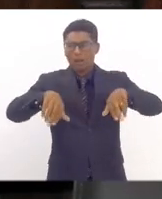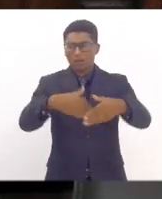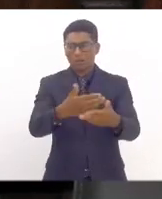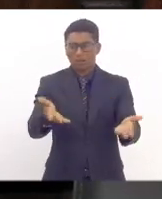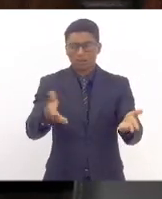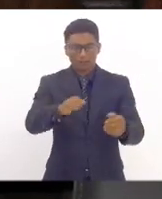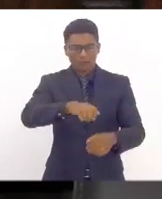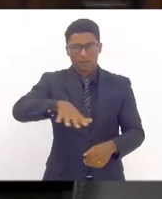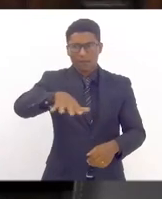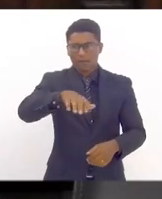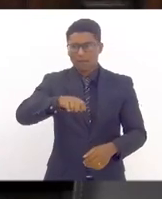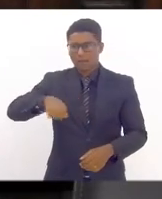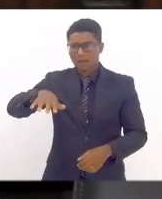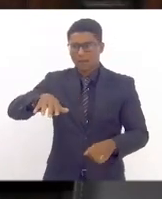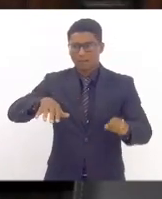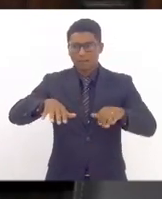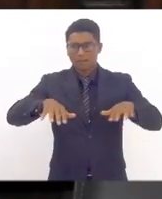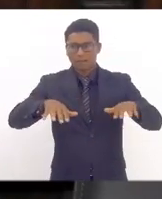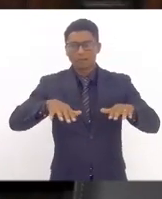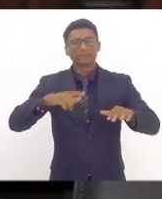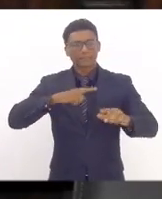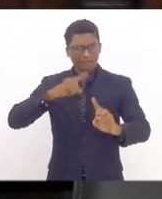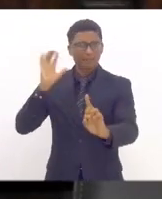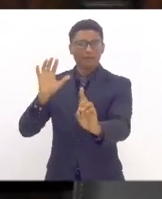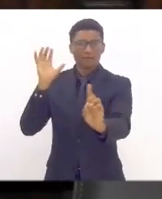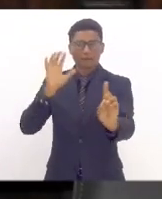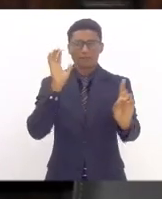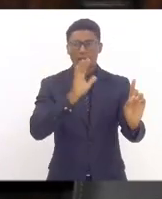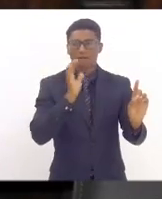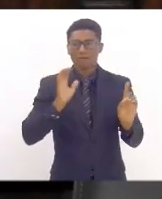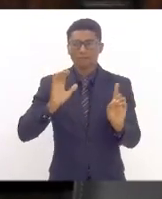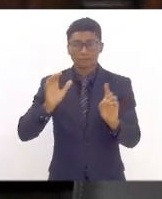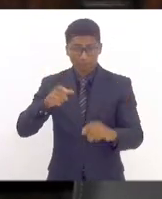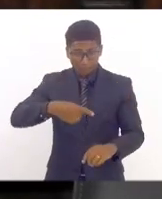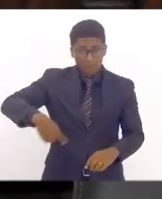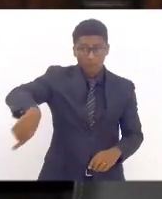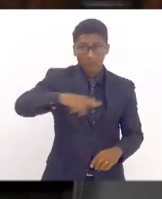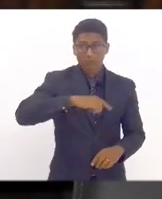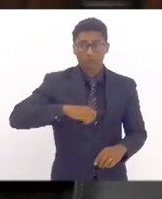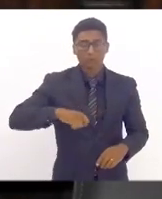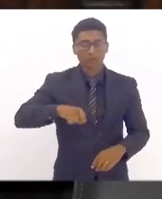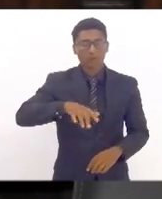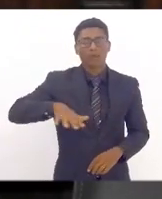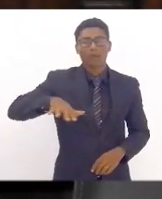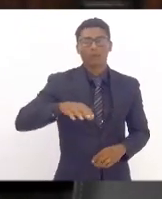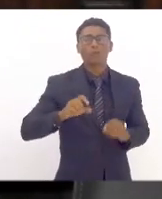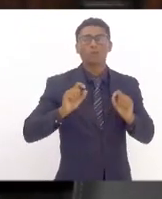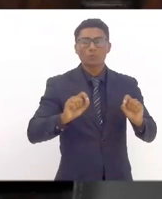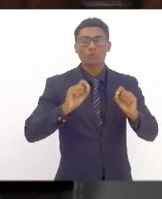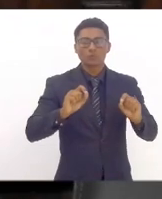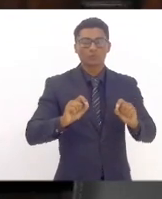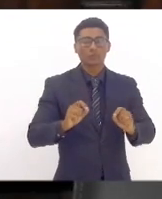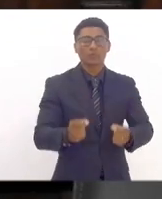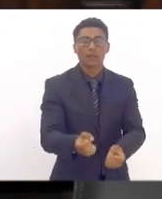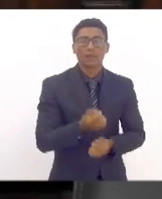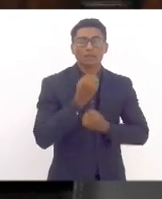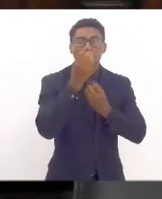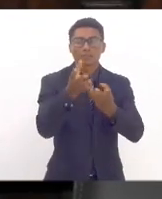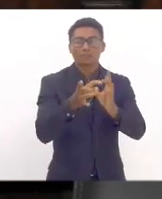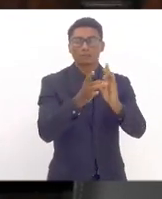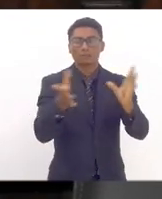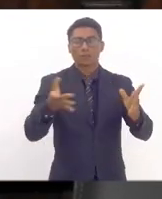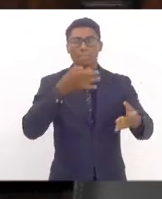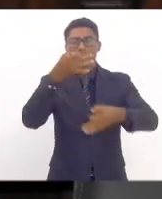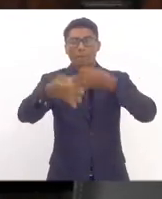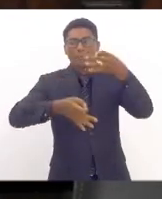foram muito afetadas pelo arbítrio Nós somos as áreas que promovemos a liberdade de expressão a liberdade de